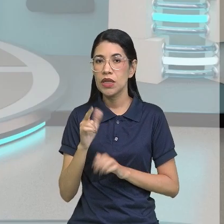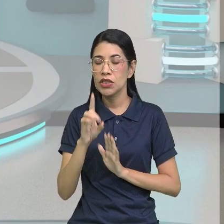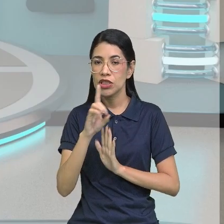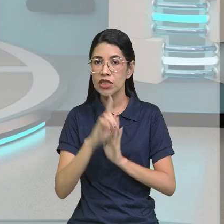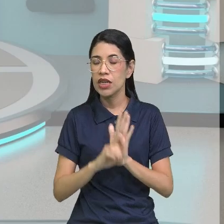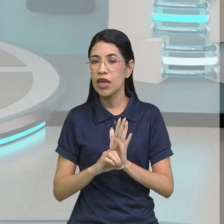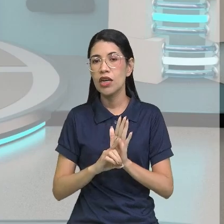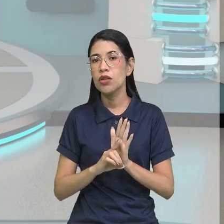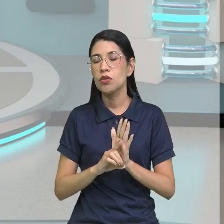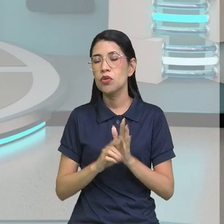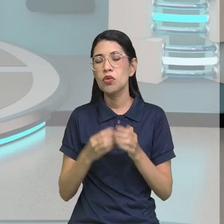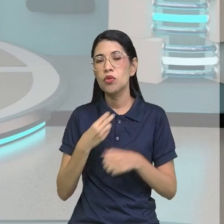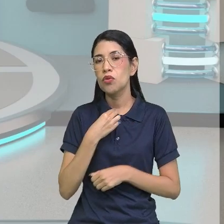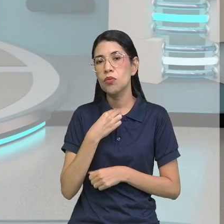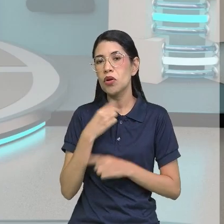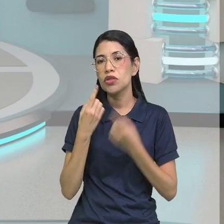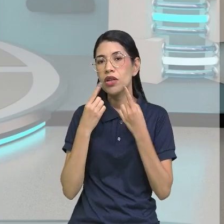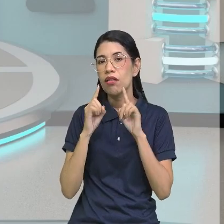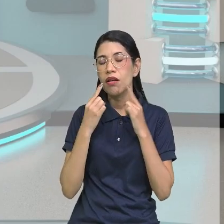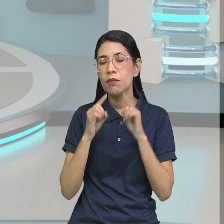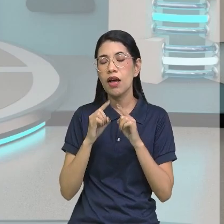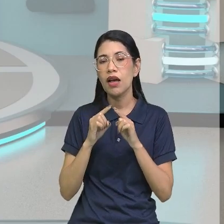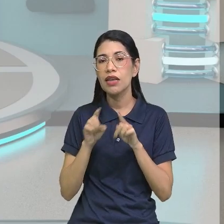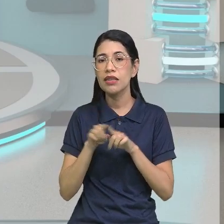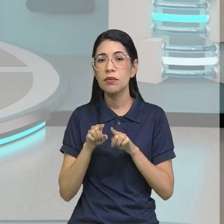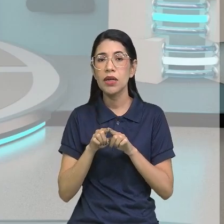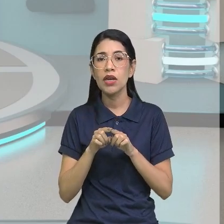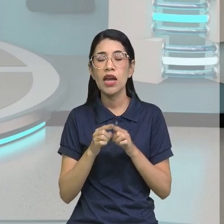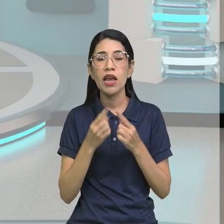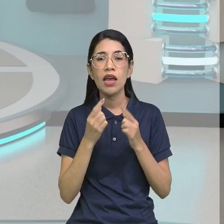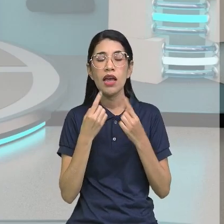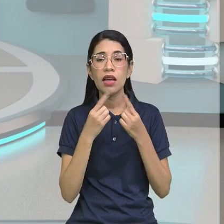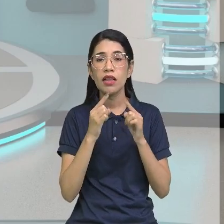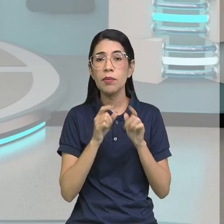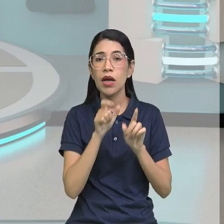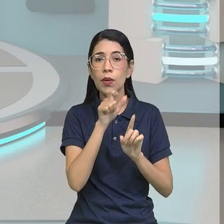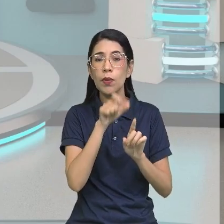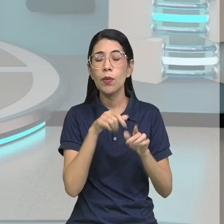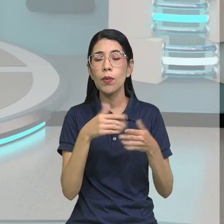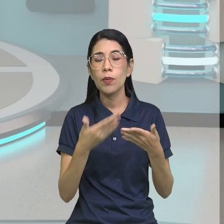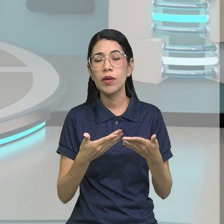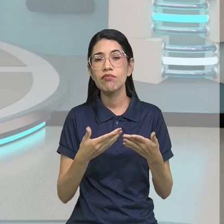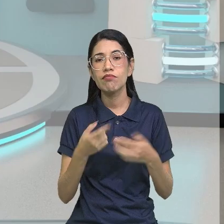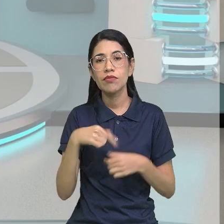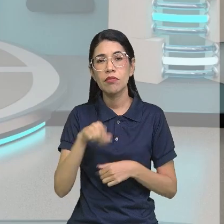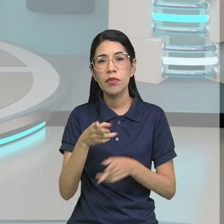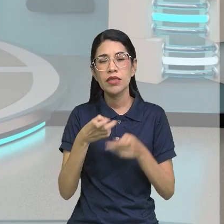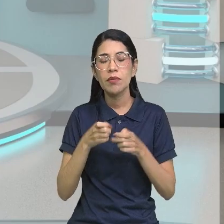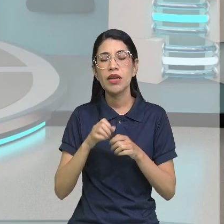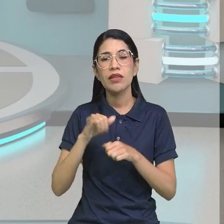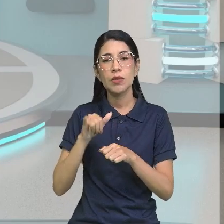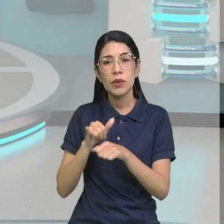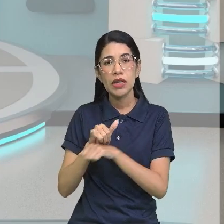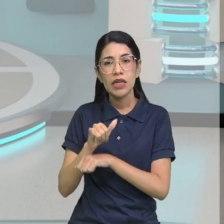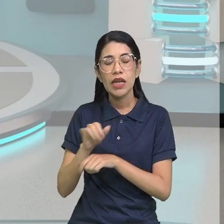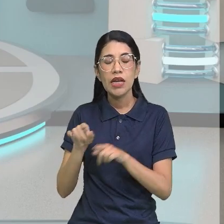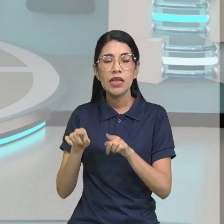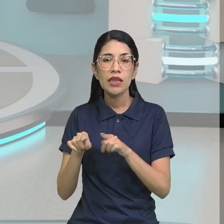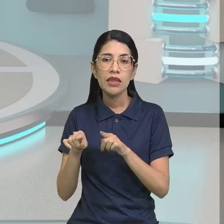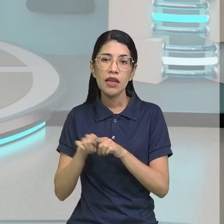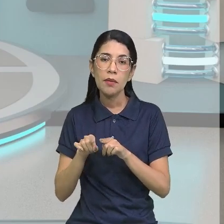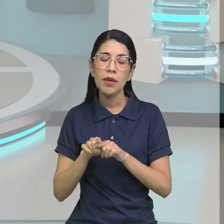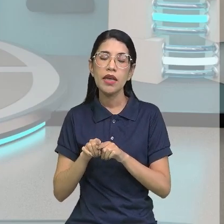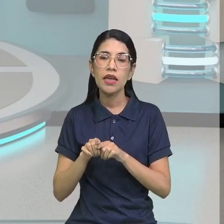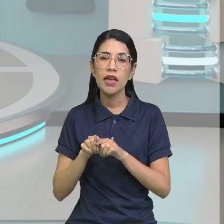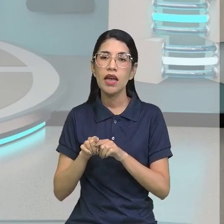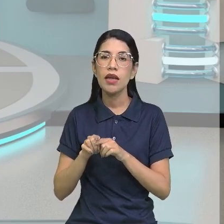têm do que reclamar ou com quem reclamar, certo? Então percebam que elas são exploradas ao máximo e muitas